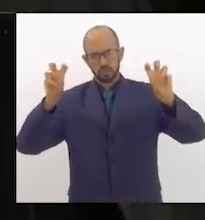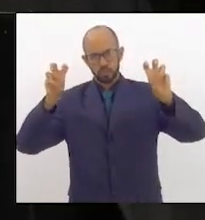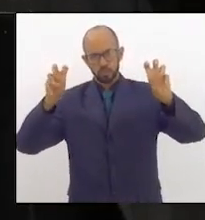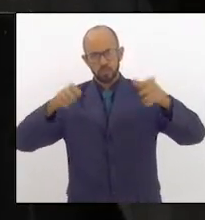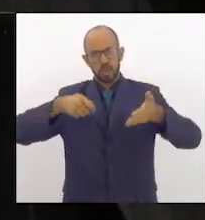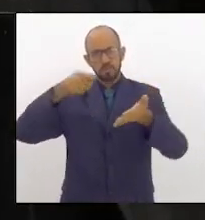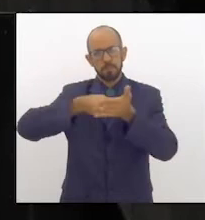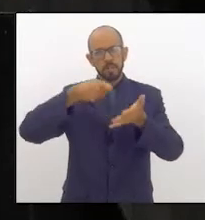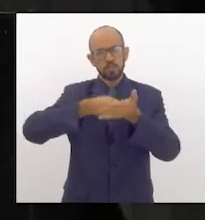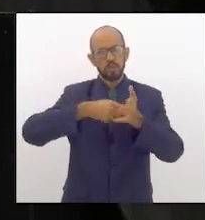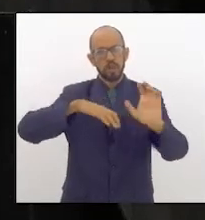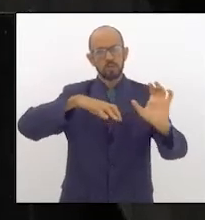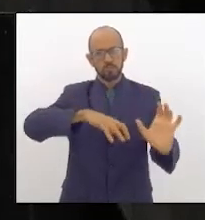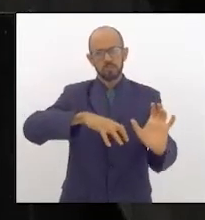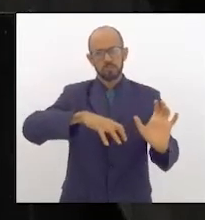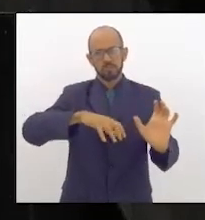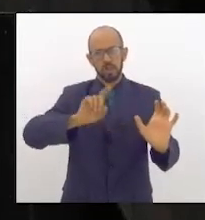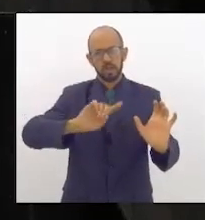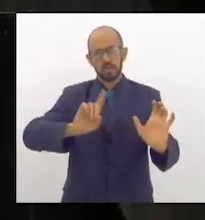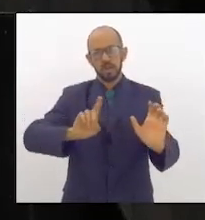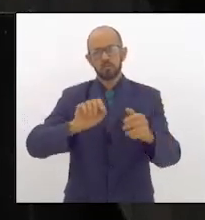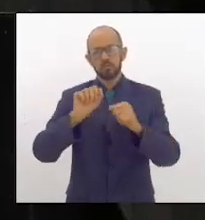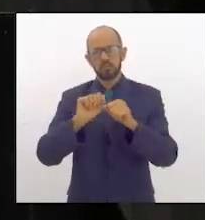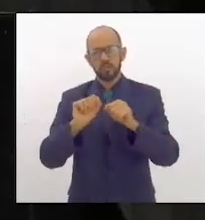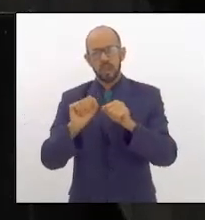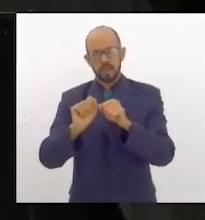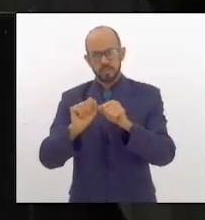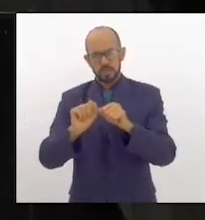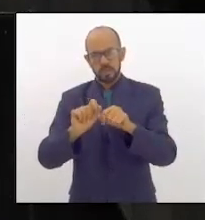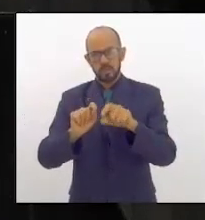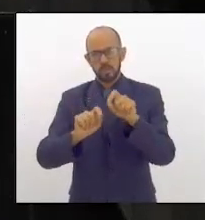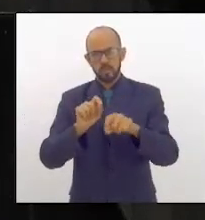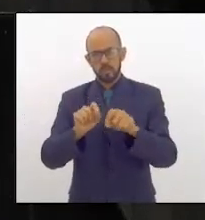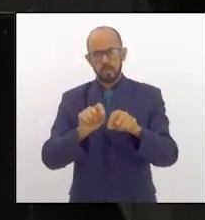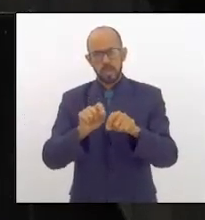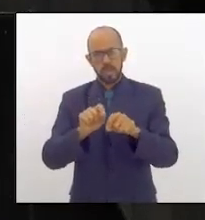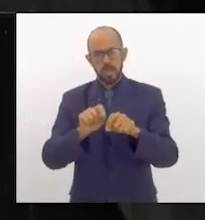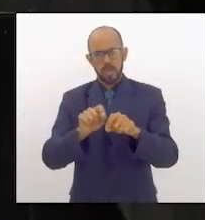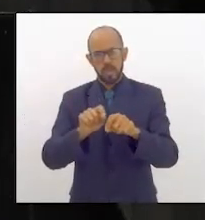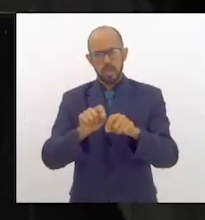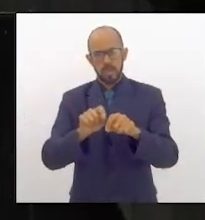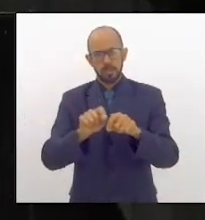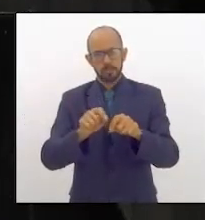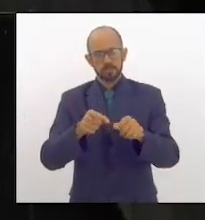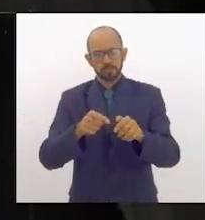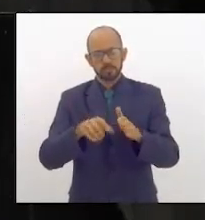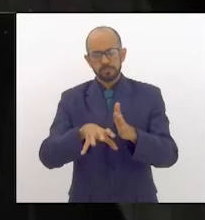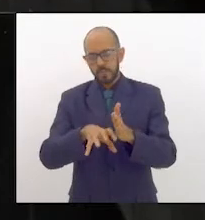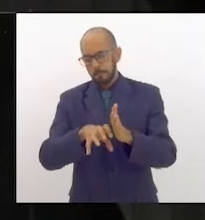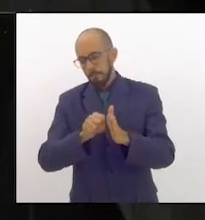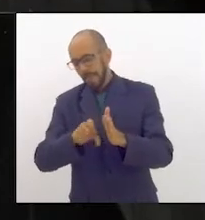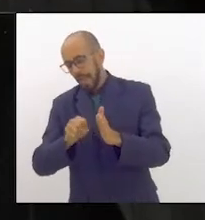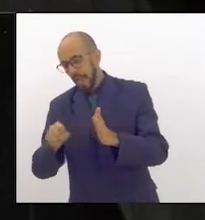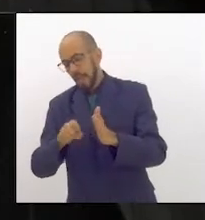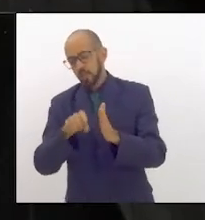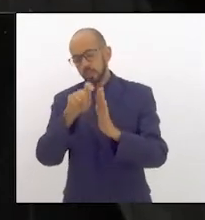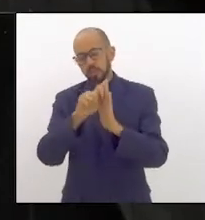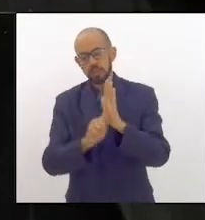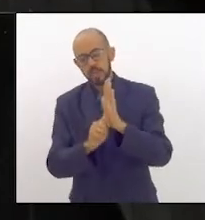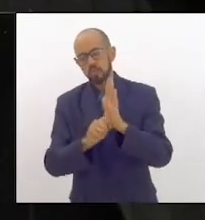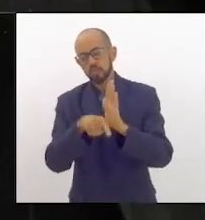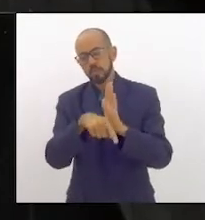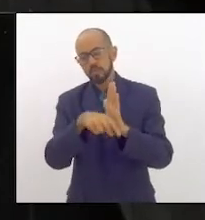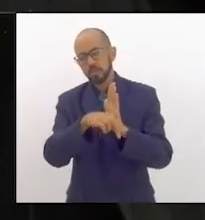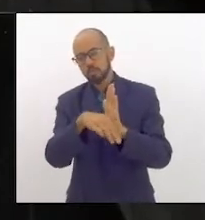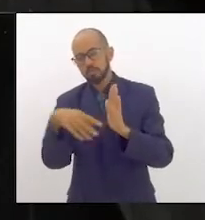Nacional para que imaginam seja que mais não seja extrair do texto essa medida provisória tudo o que diz respeito à programa